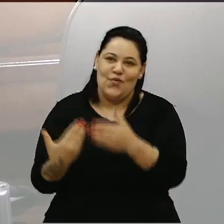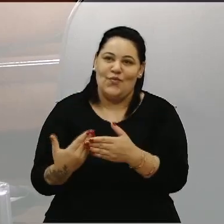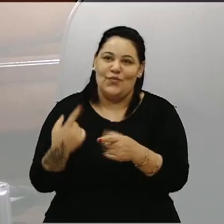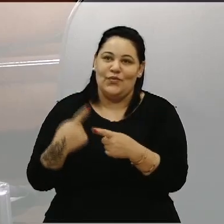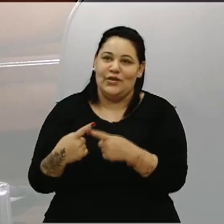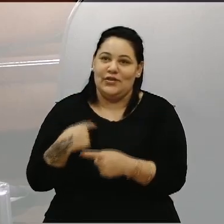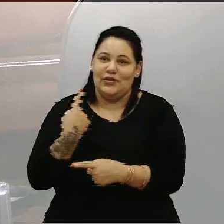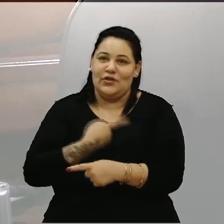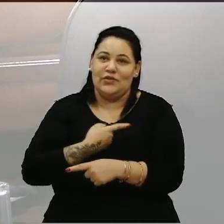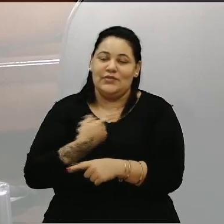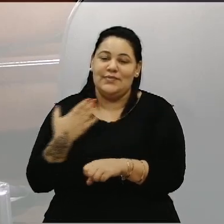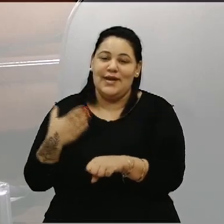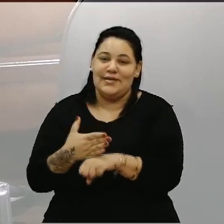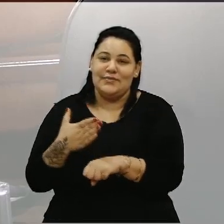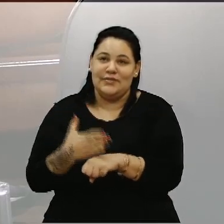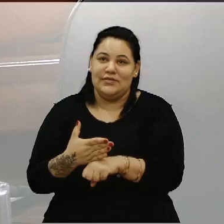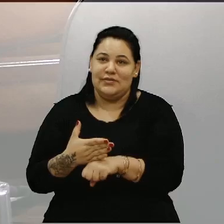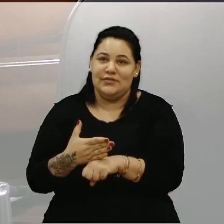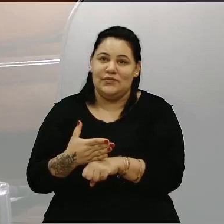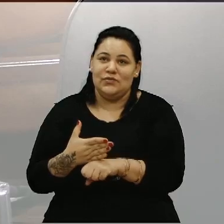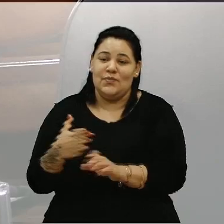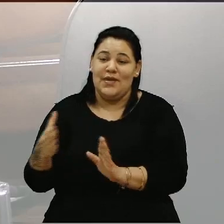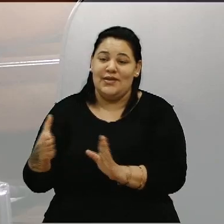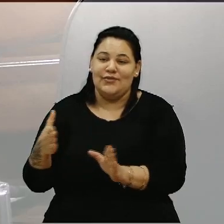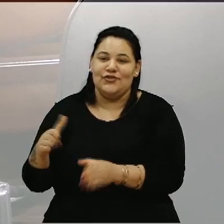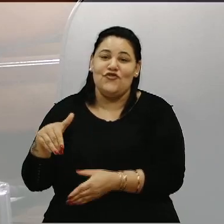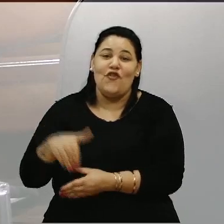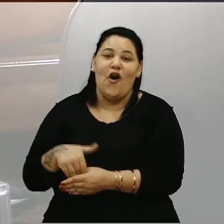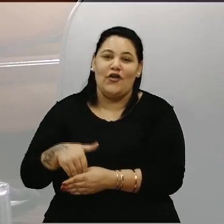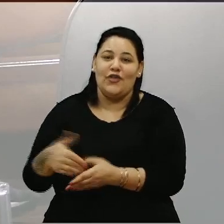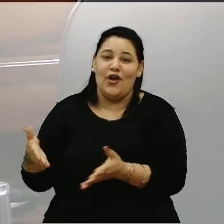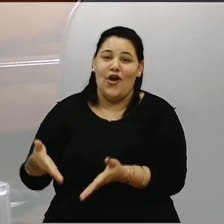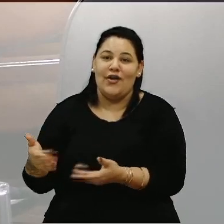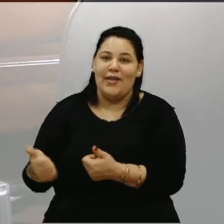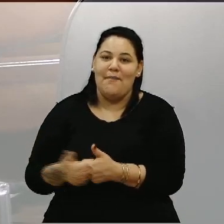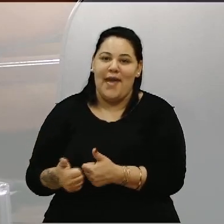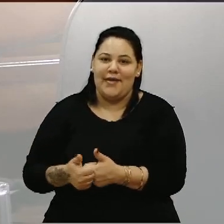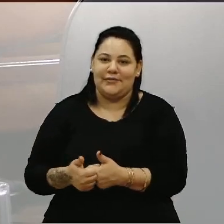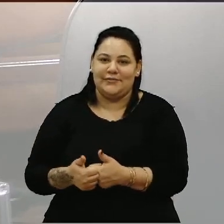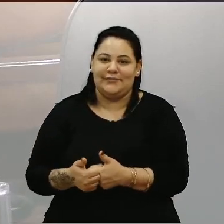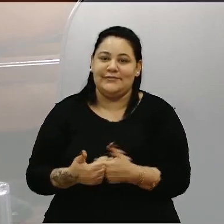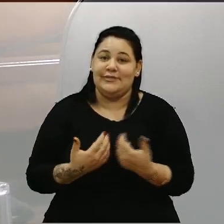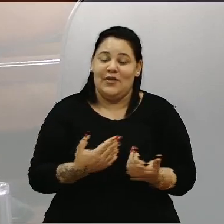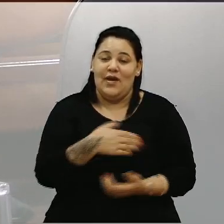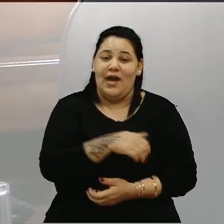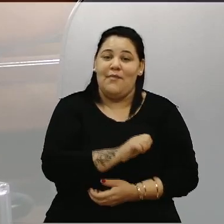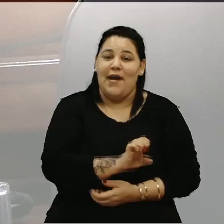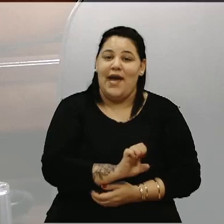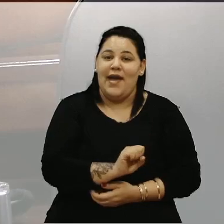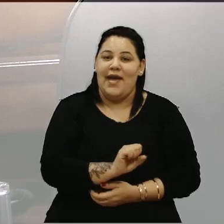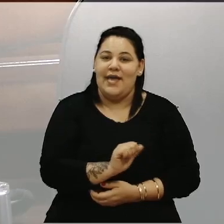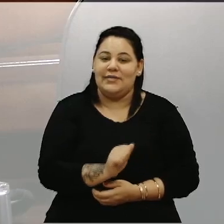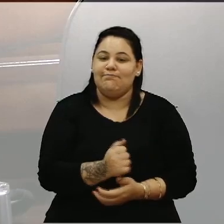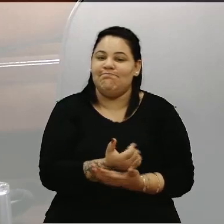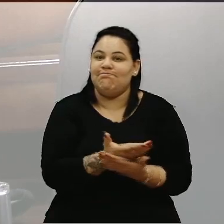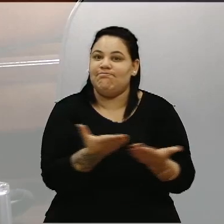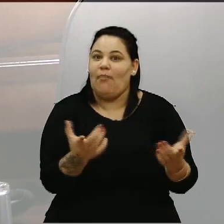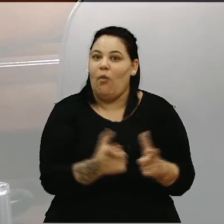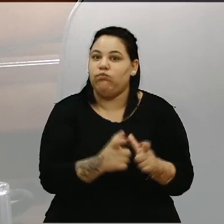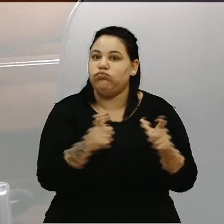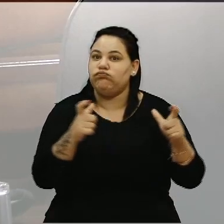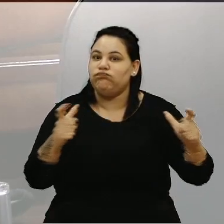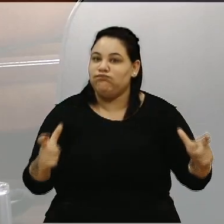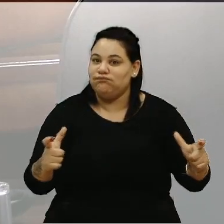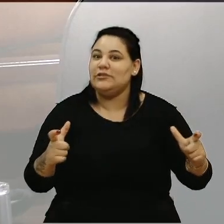envolvidos num processo eleitoral que se avizinha. A Maesa será um grande complexo para que